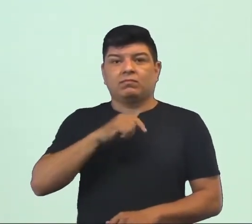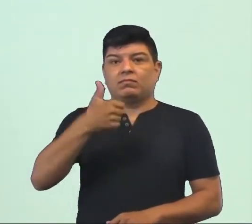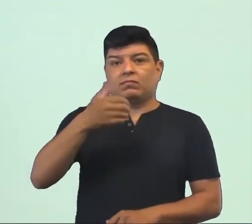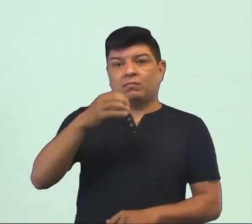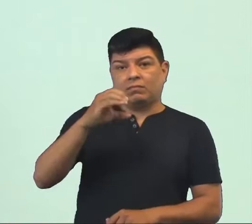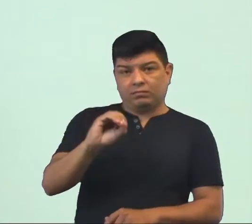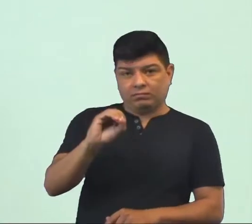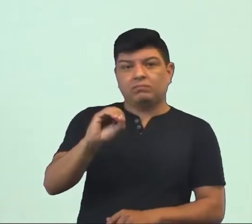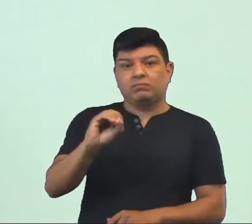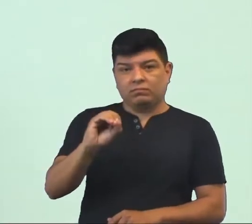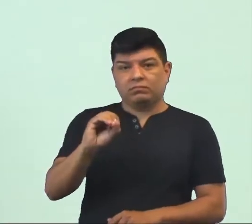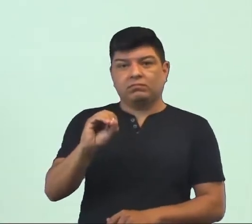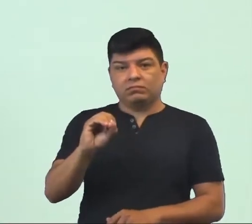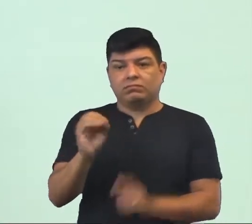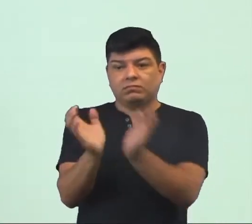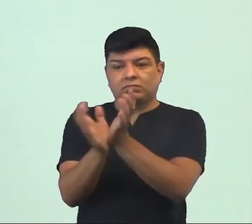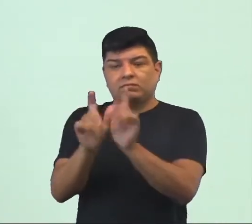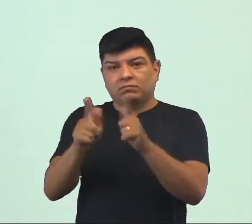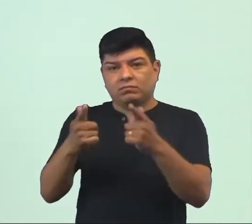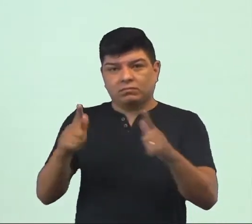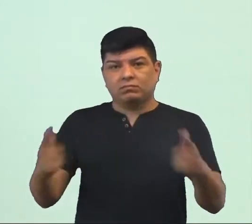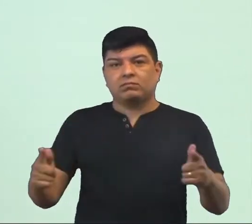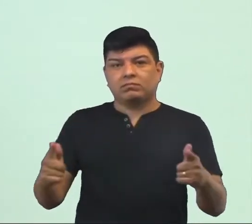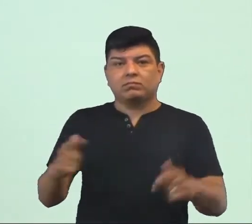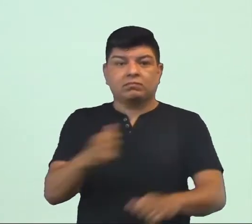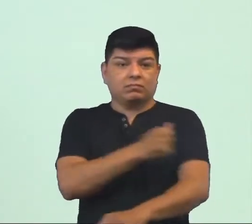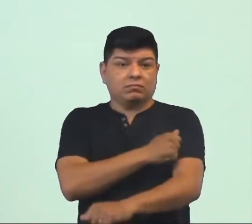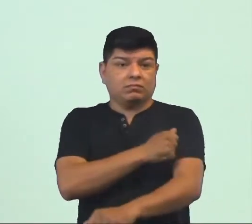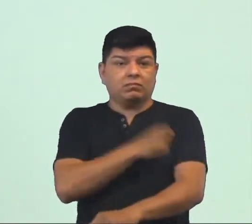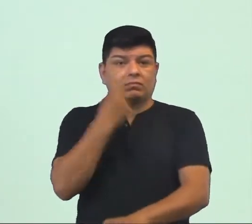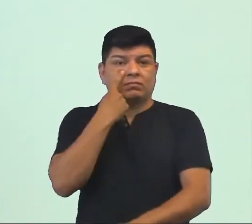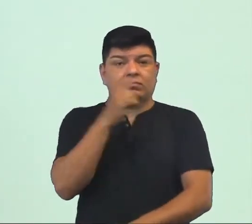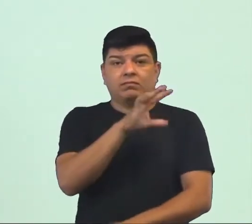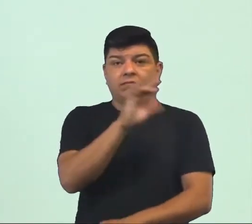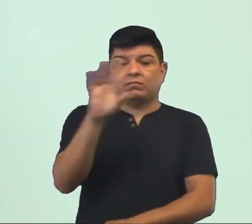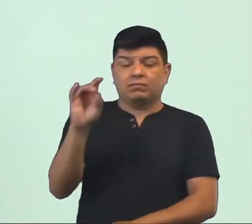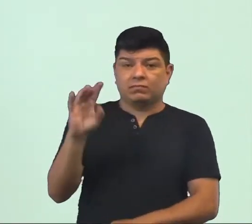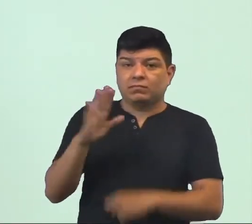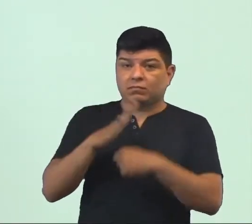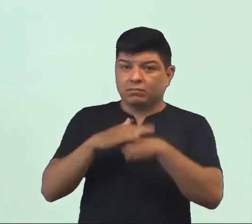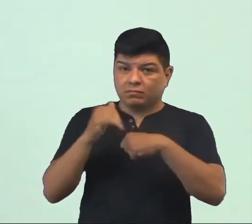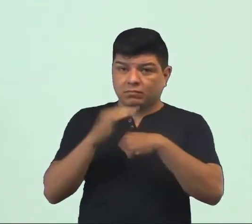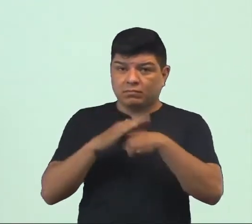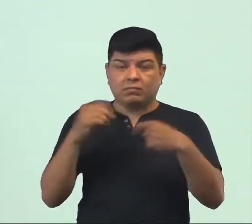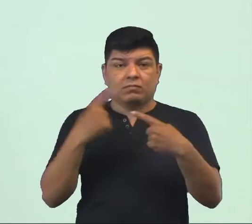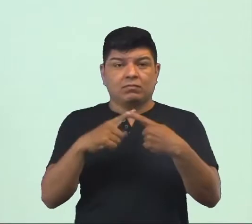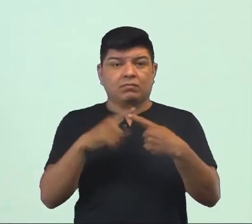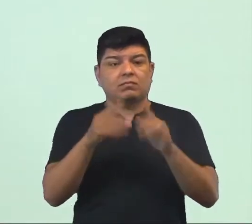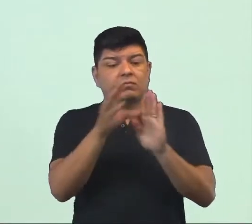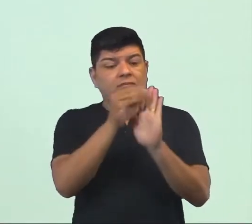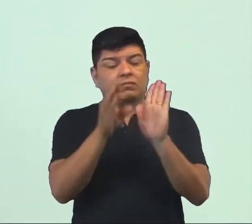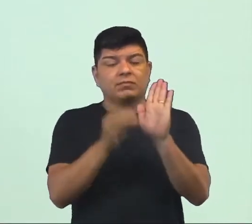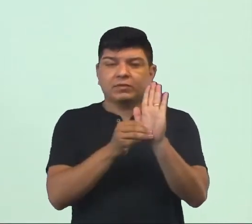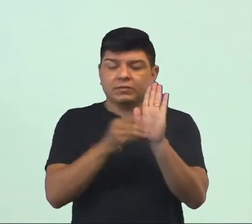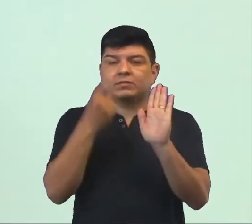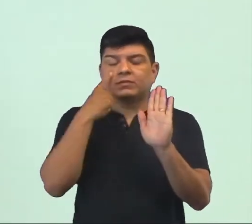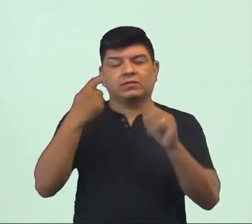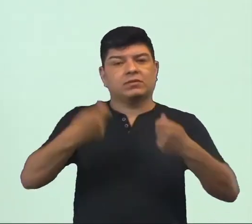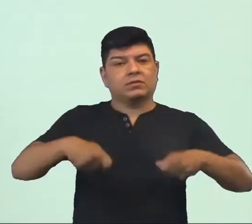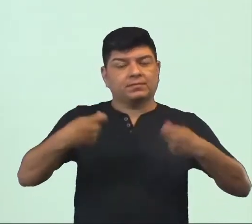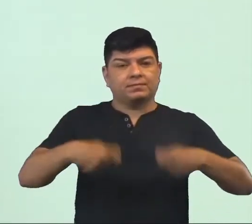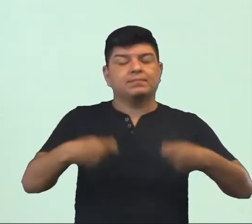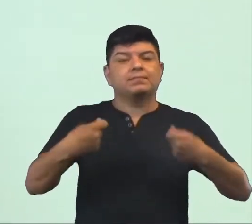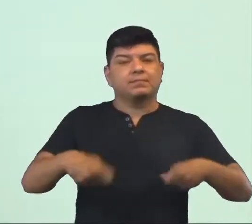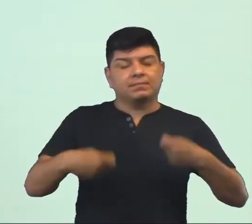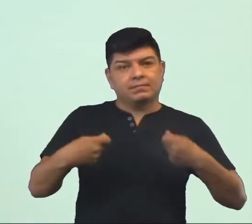classezinhas gramaticais, né? Que é interessante o aluno, ele vê cada uma delas com carinho. Porque são conteúdos, galerinha, que vocês vão